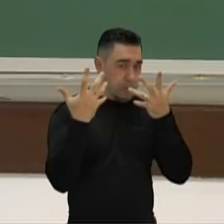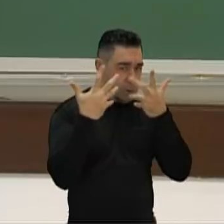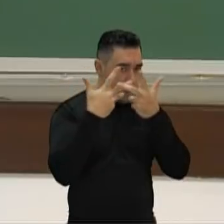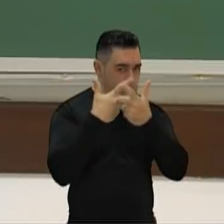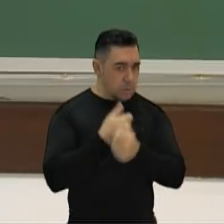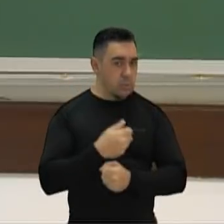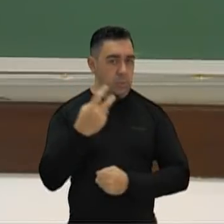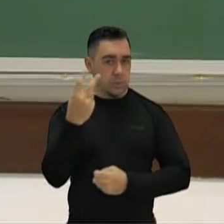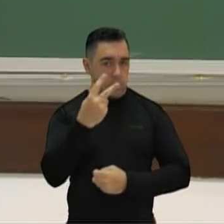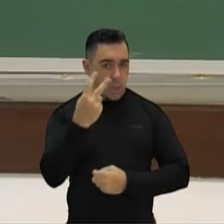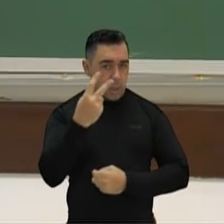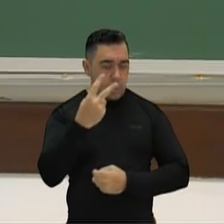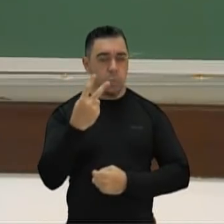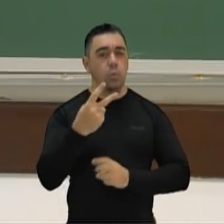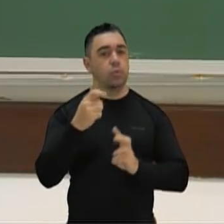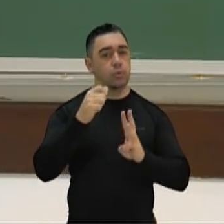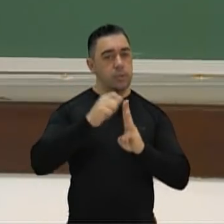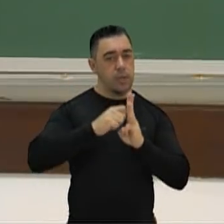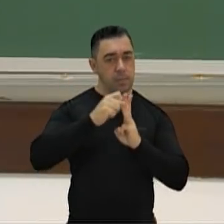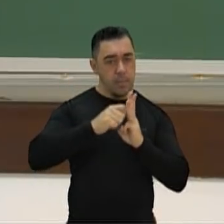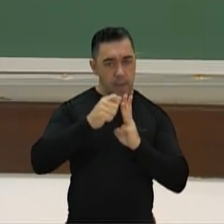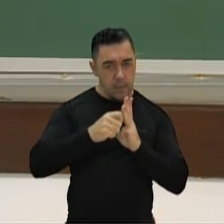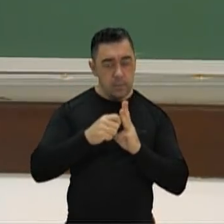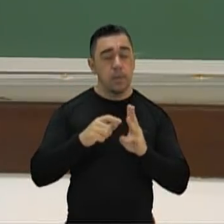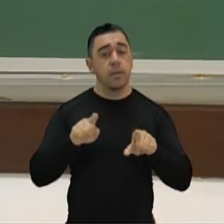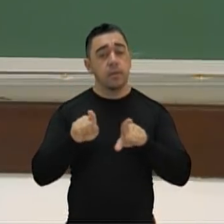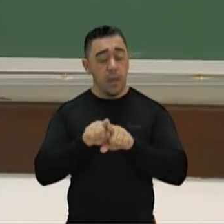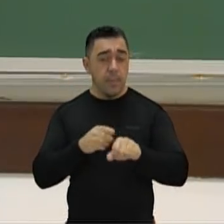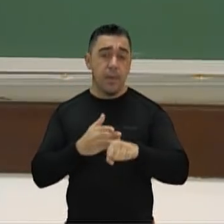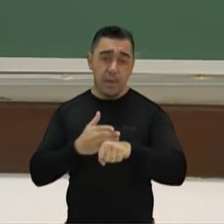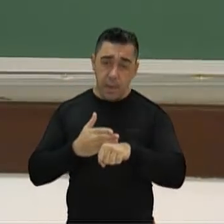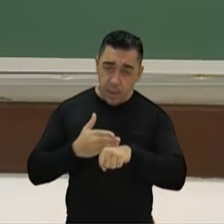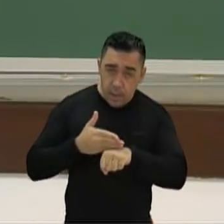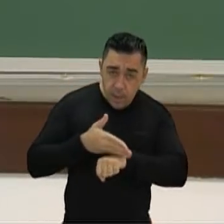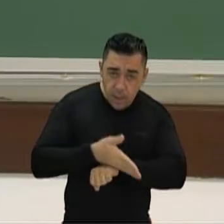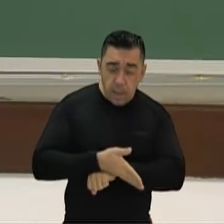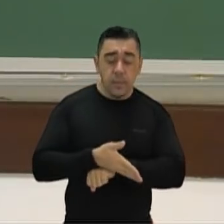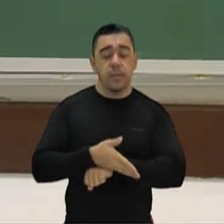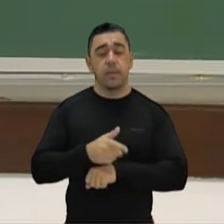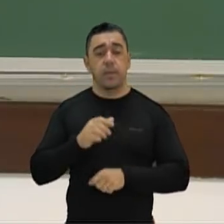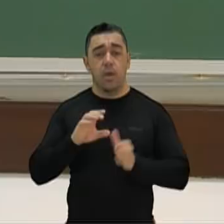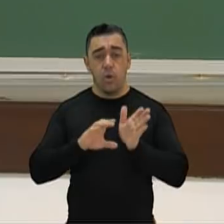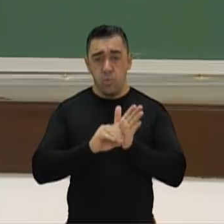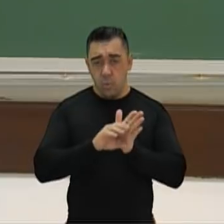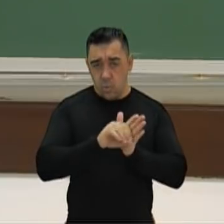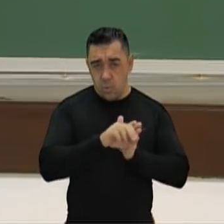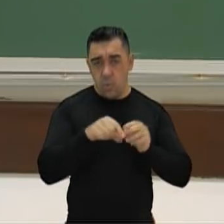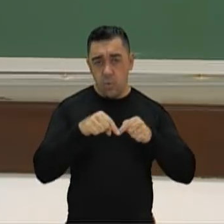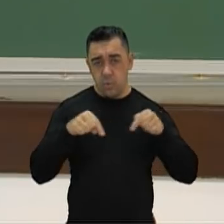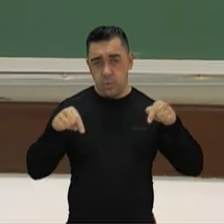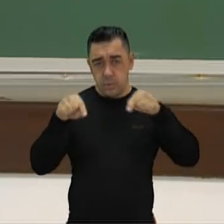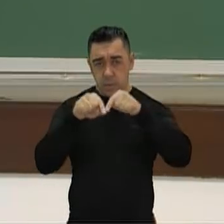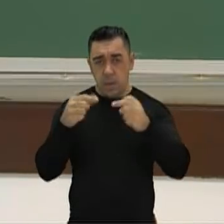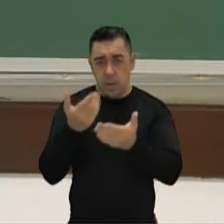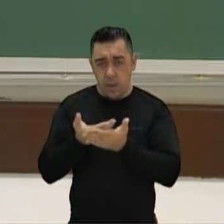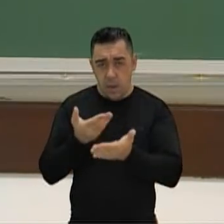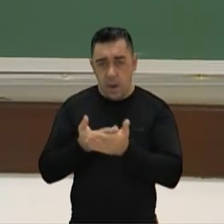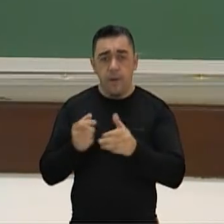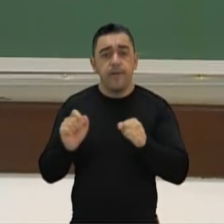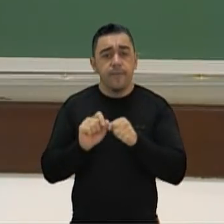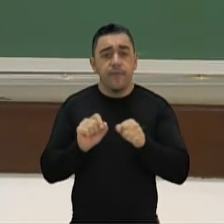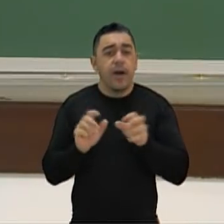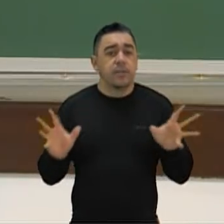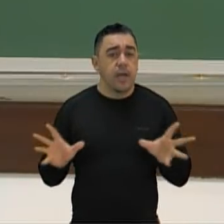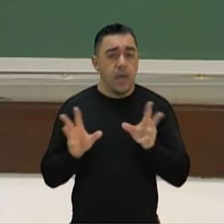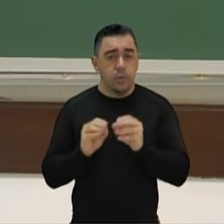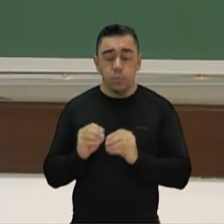trimestre e não deixe de acessar os arquivos dessa aula, de fazer esse resuminho no caderno também,